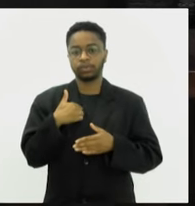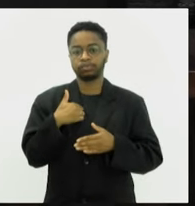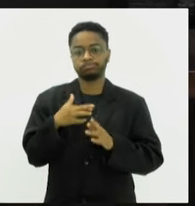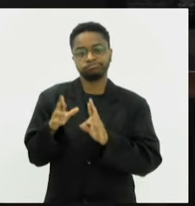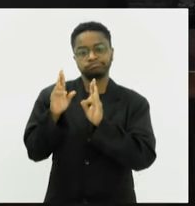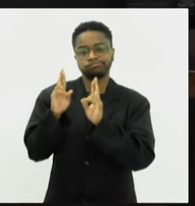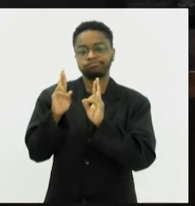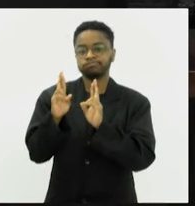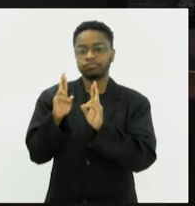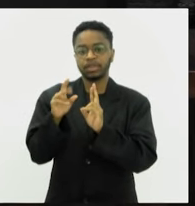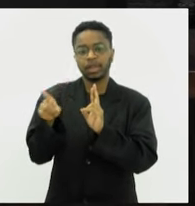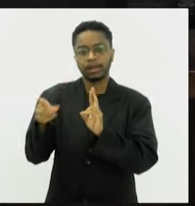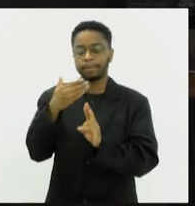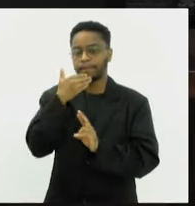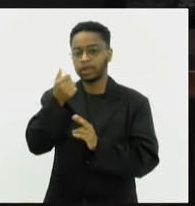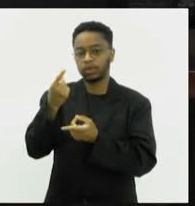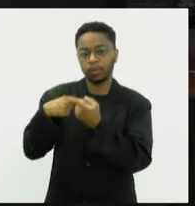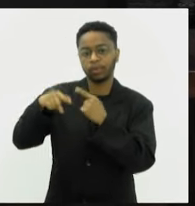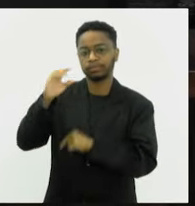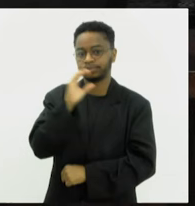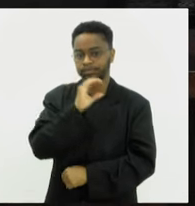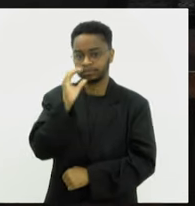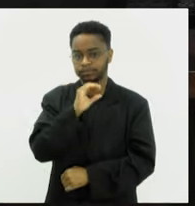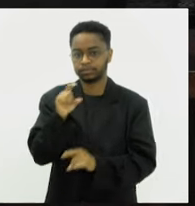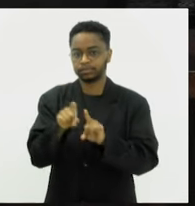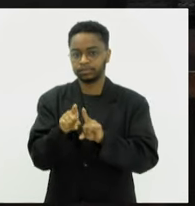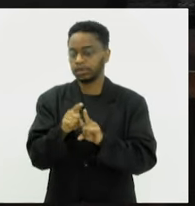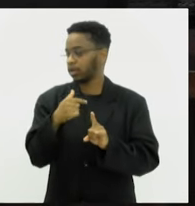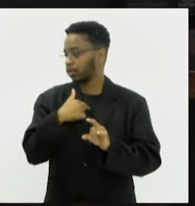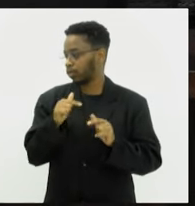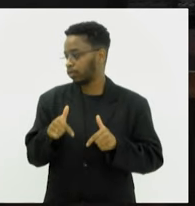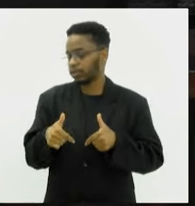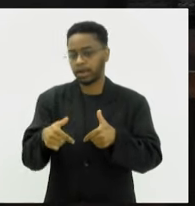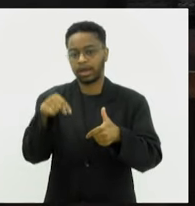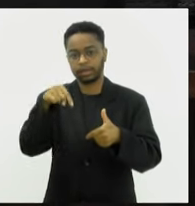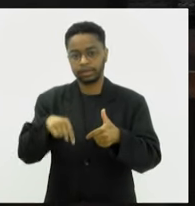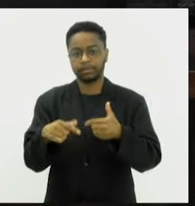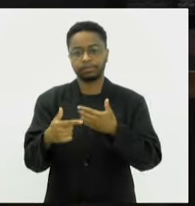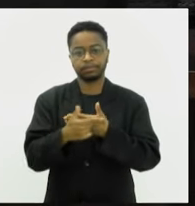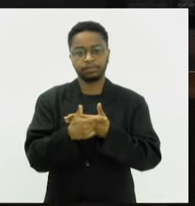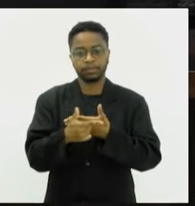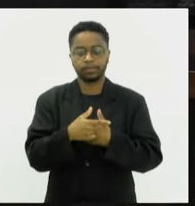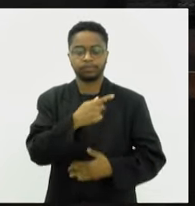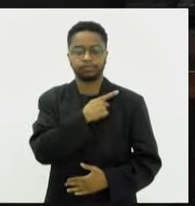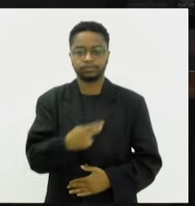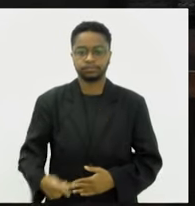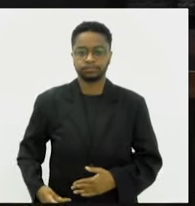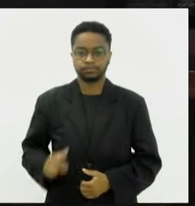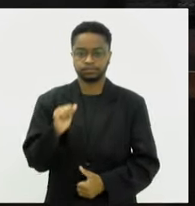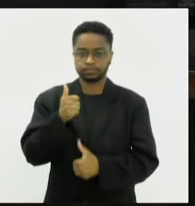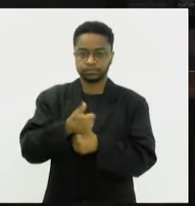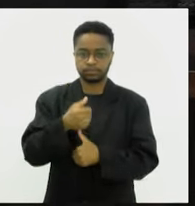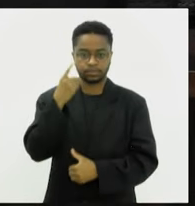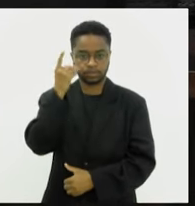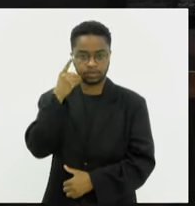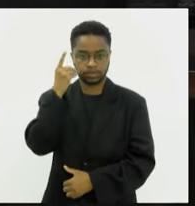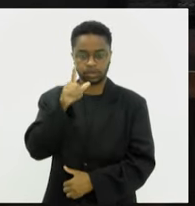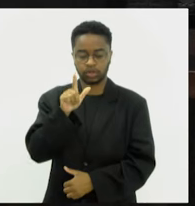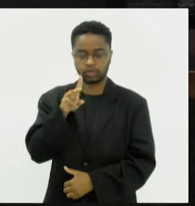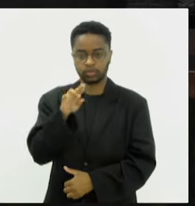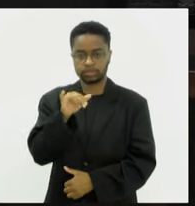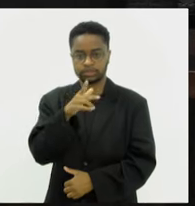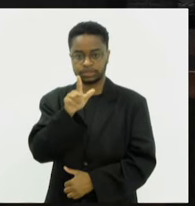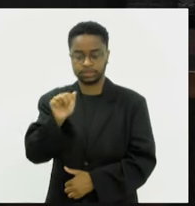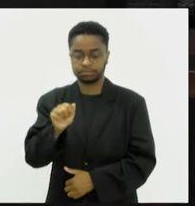de pronto, Lucinha, e eu estou aqui cumprindo o papel de presidir no lugar que seria hoje da deputada Lucinha.